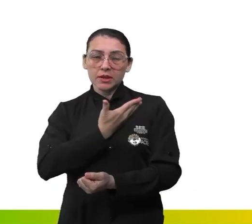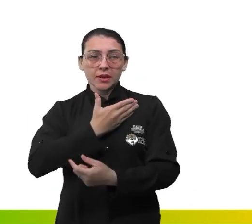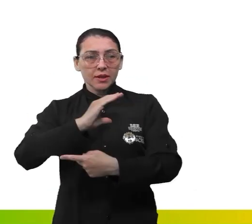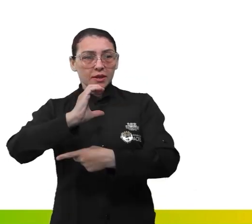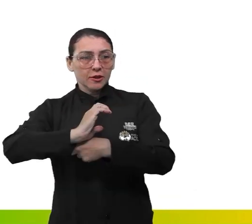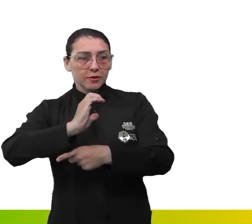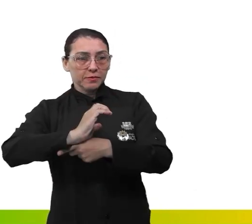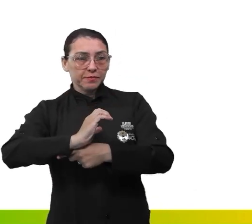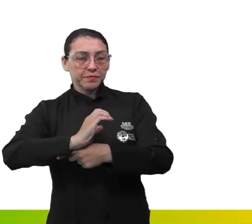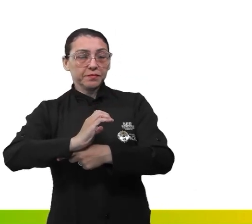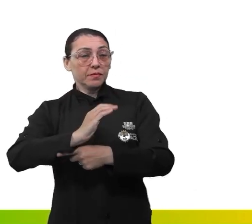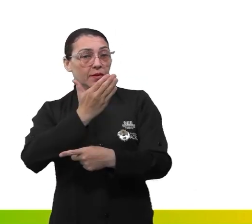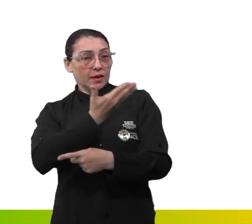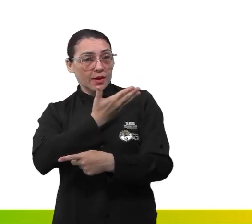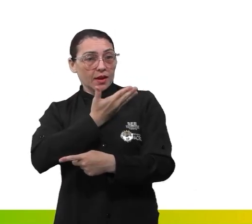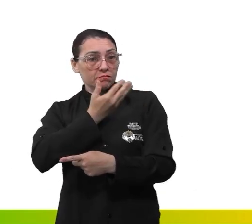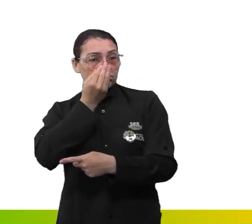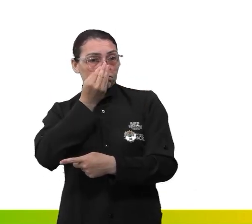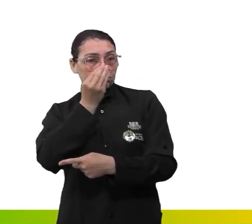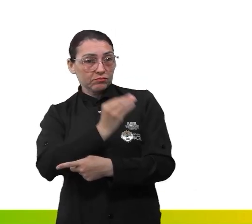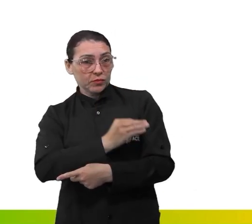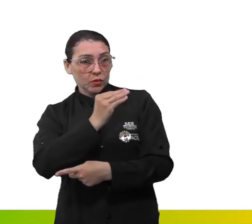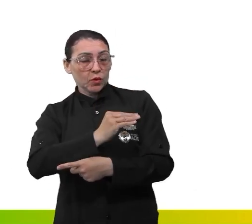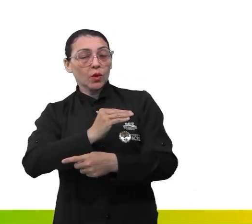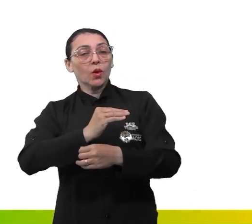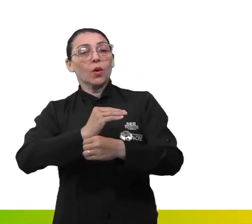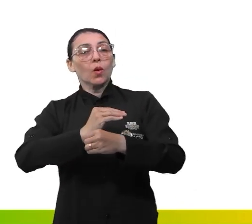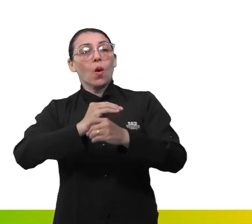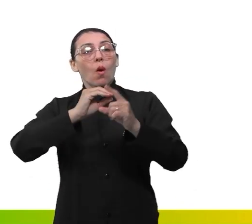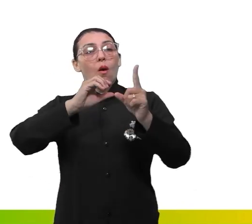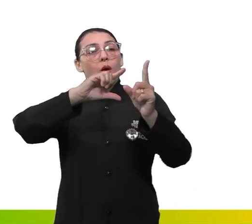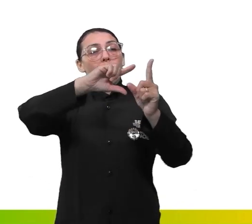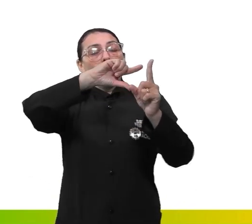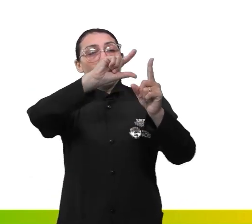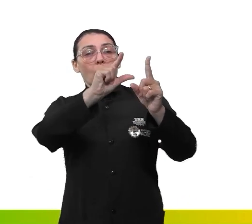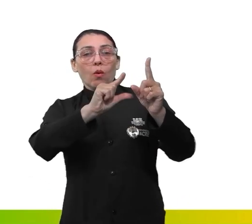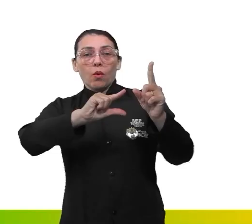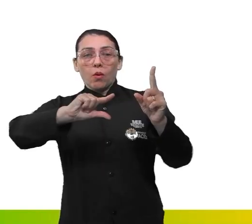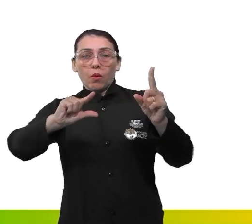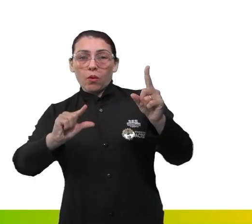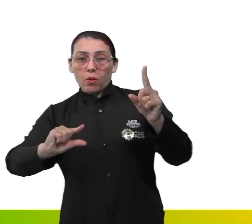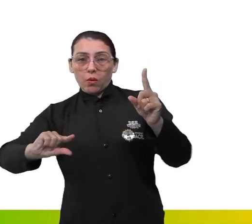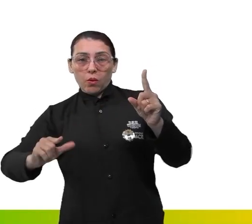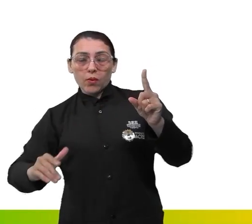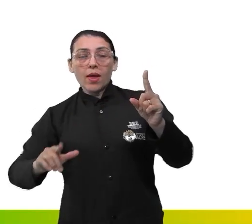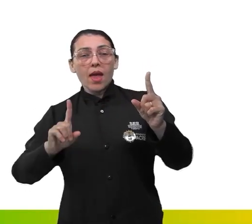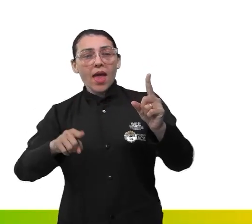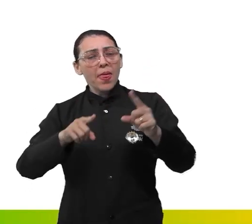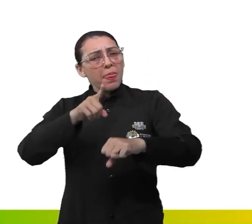Letra C, uma das amigas ignora que o outono é temporada de futebol.